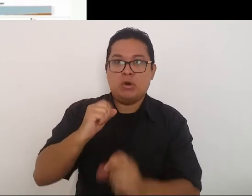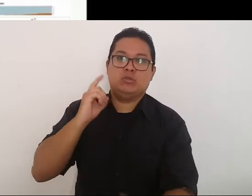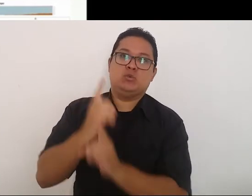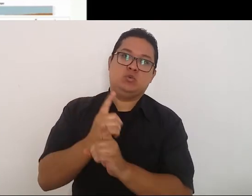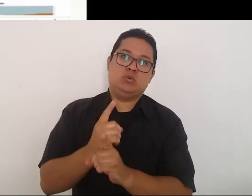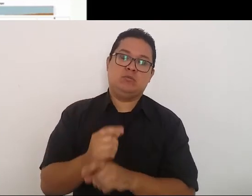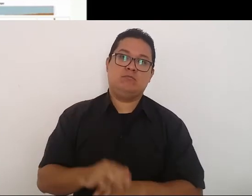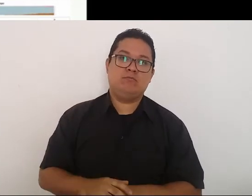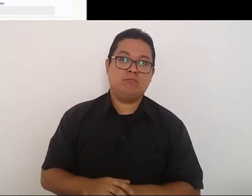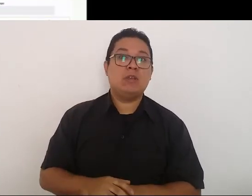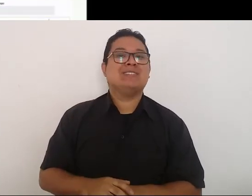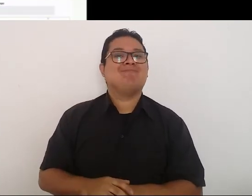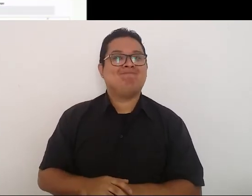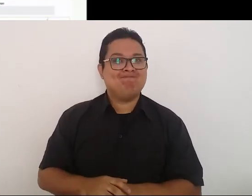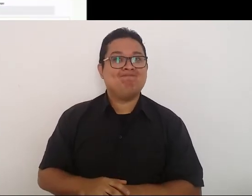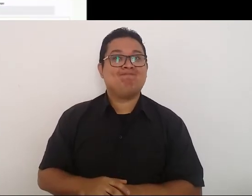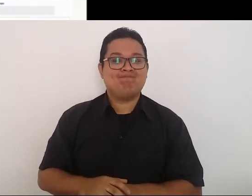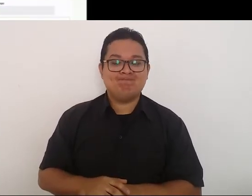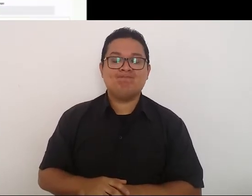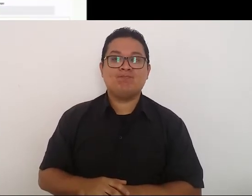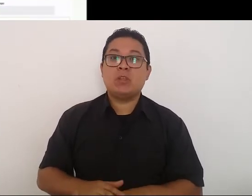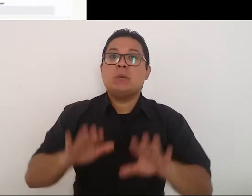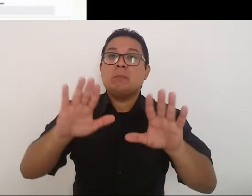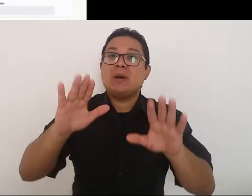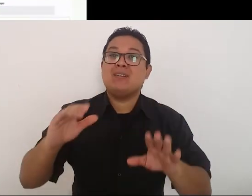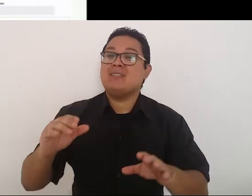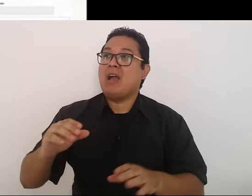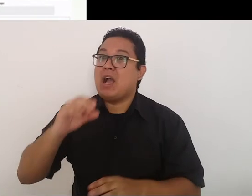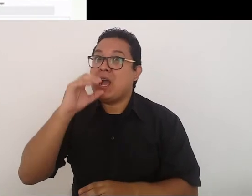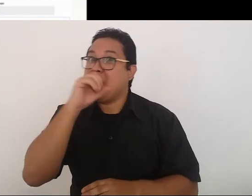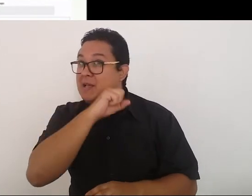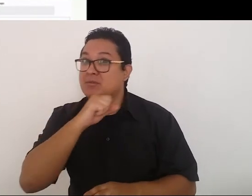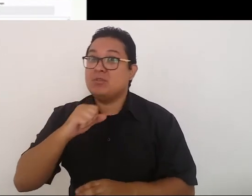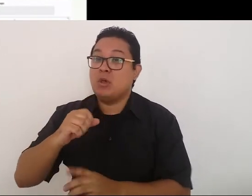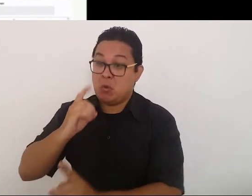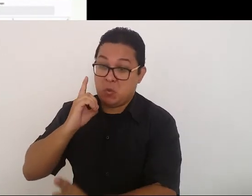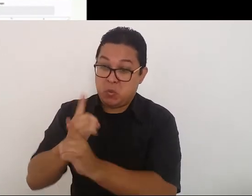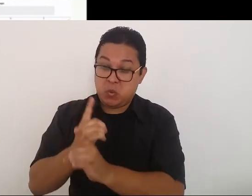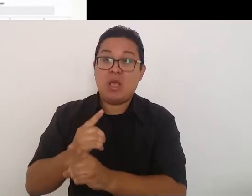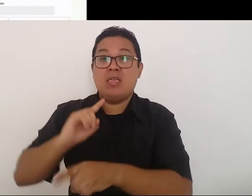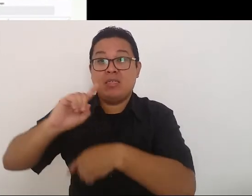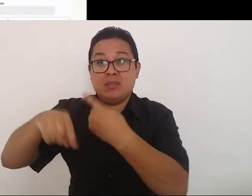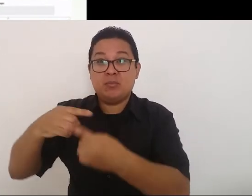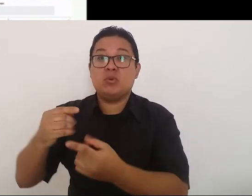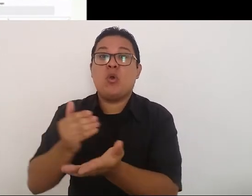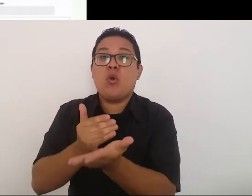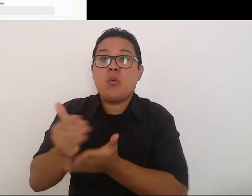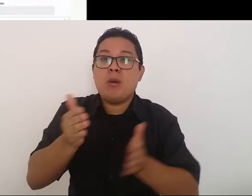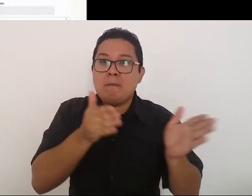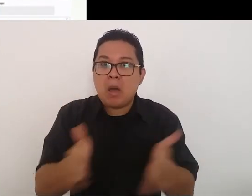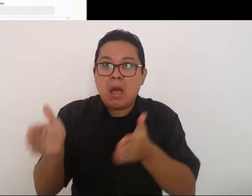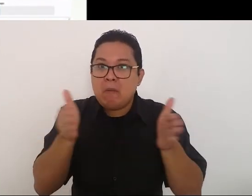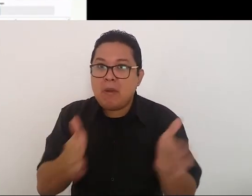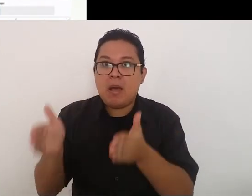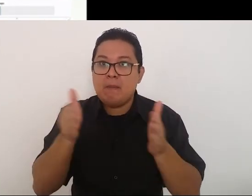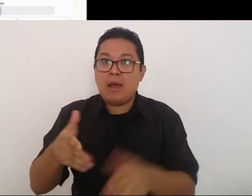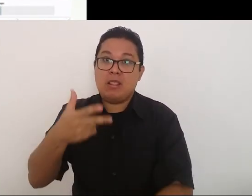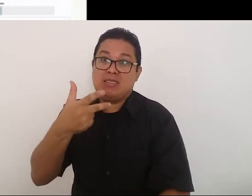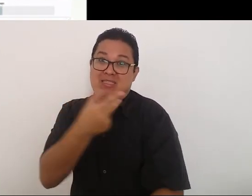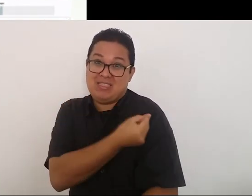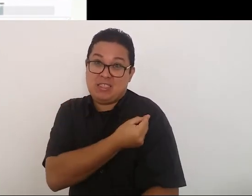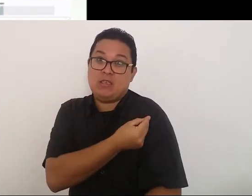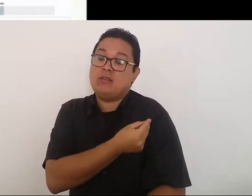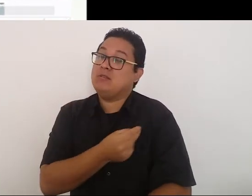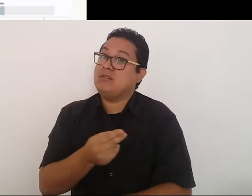Só para a China você precisaria de 900 milhões de doses de vacina. tá? Para você garantir uma imunização